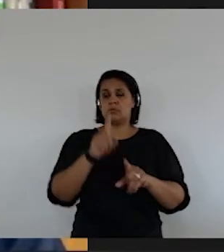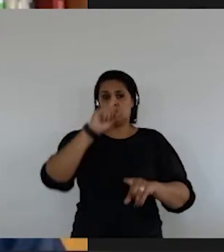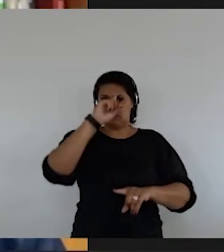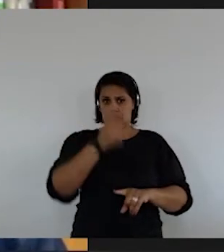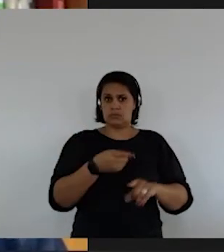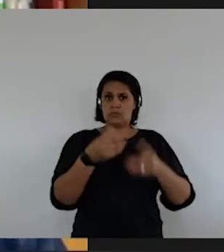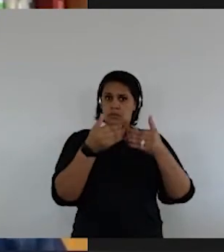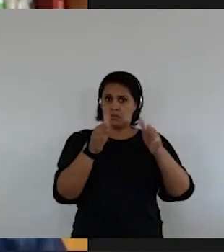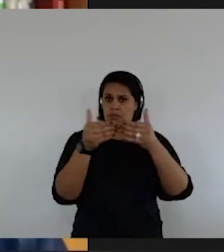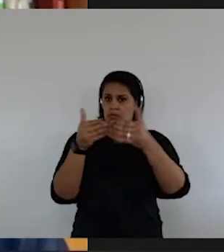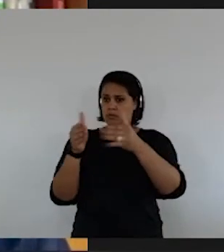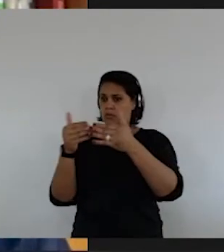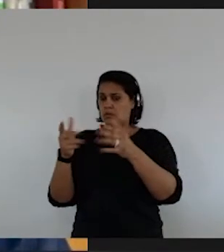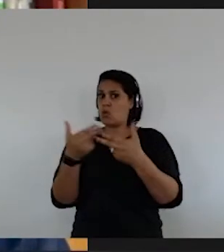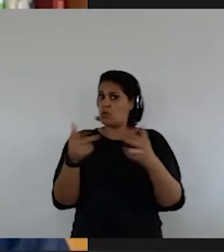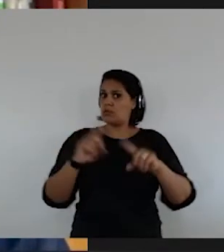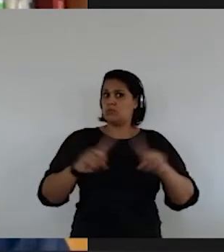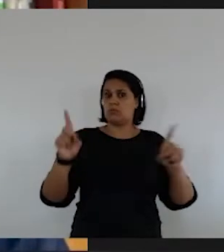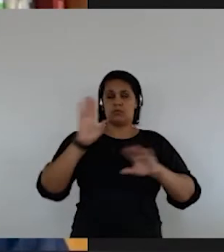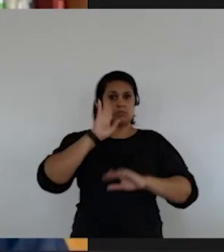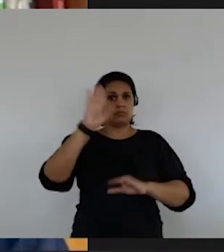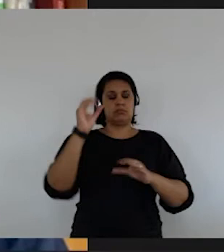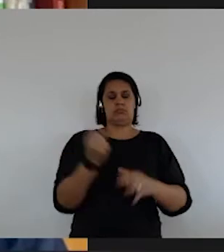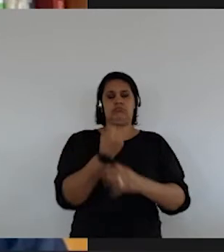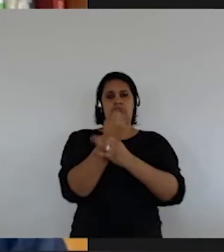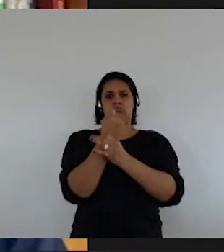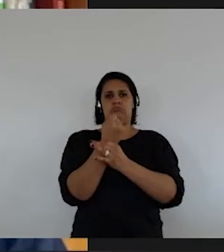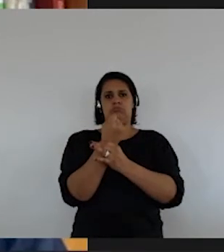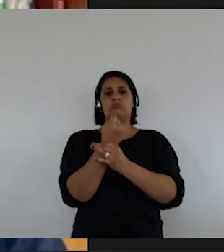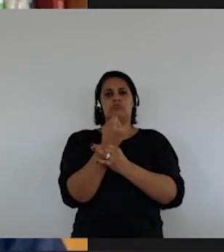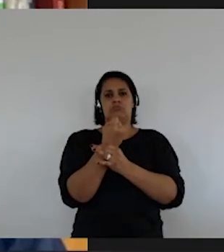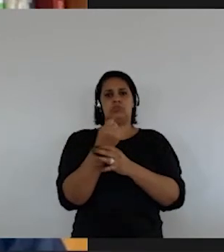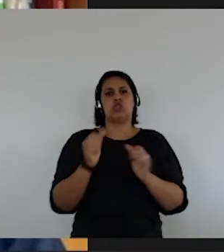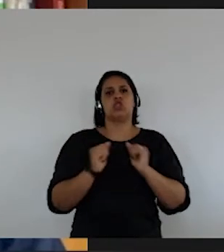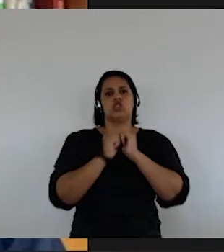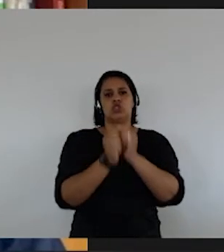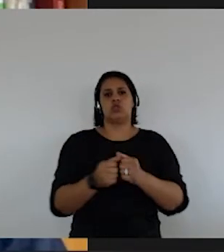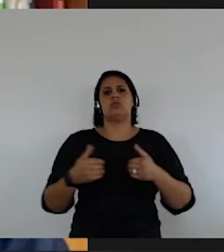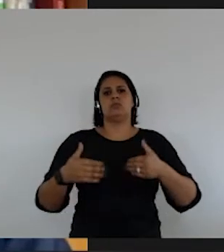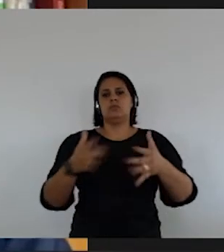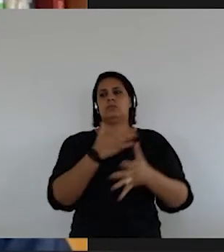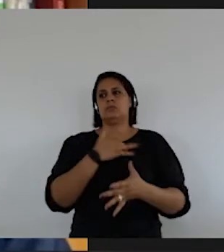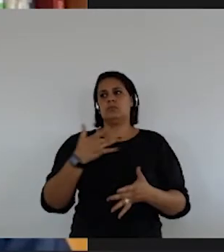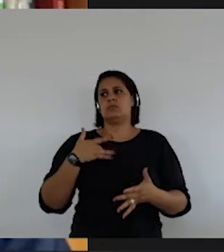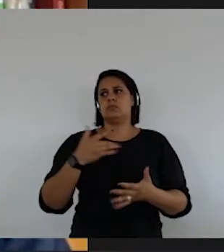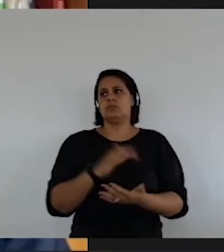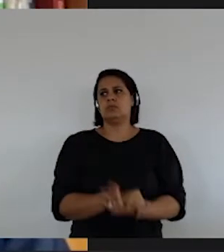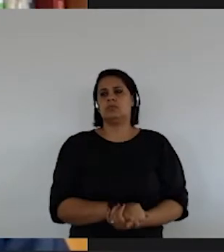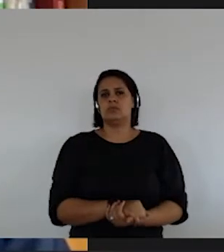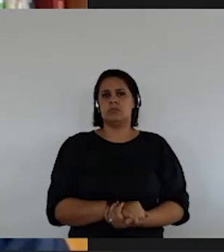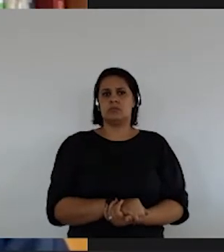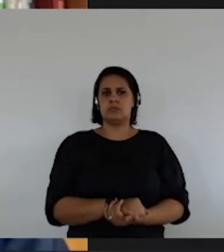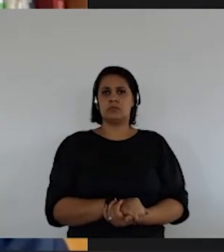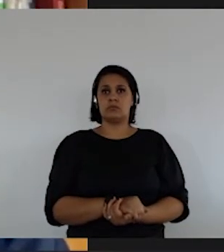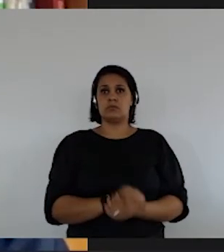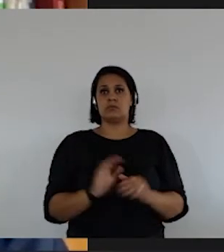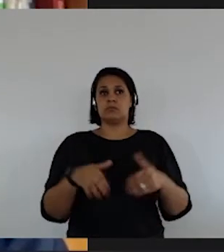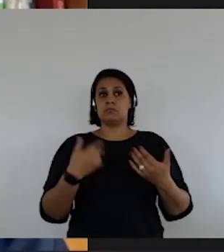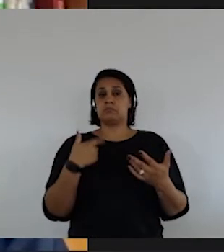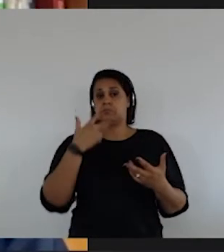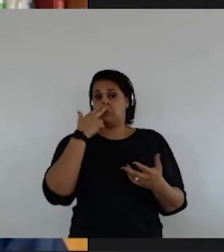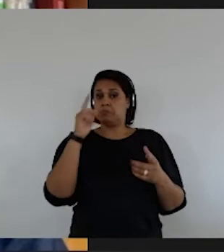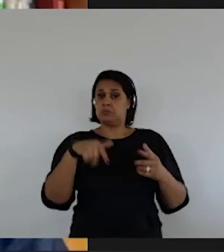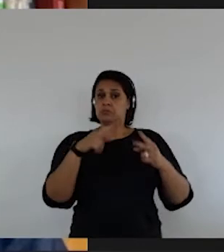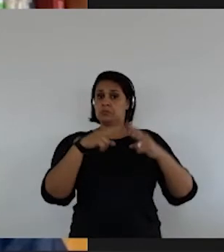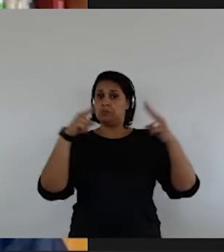normas de segurança e também em coordenação junto com o Ministério da Saúde. Então, eu acho que o atendimento